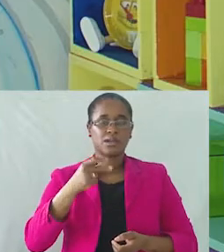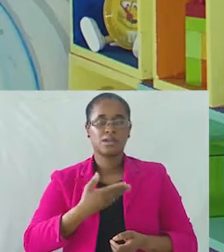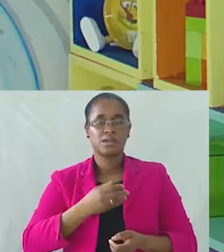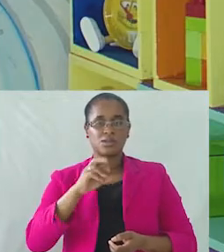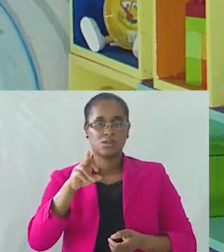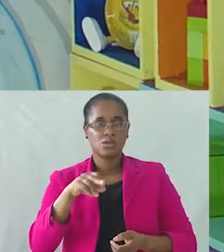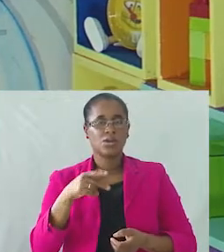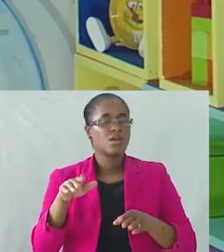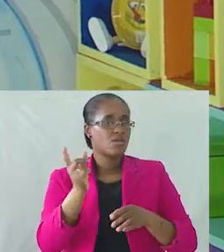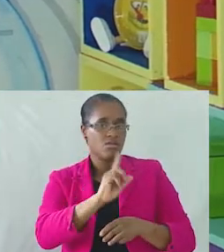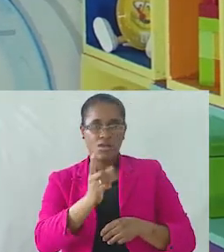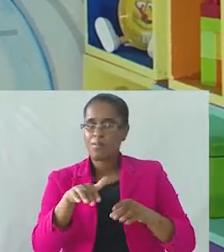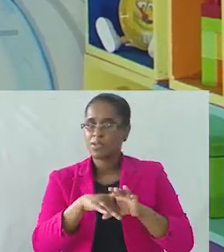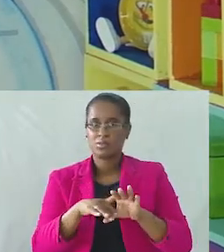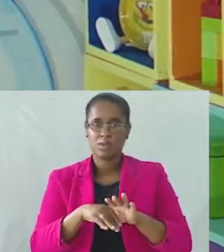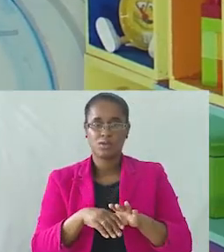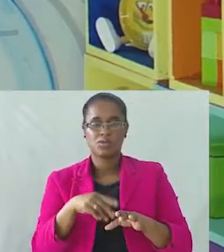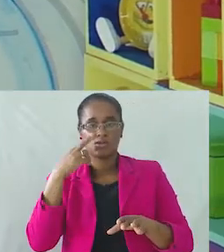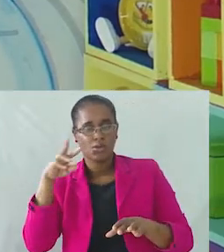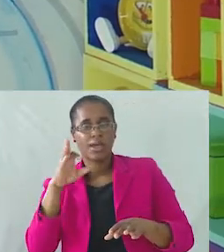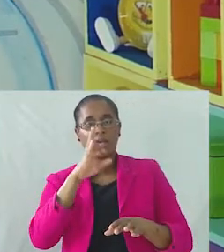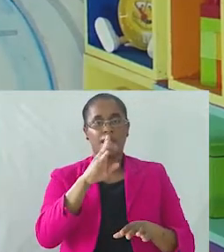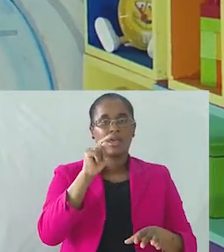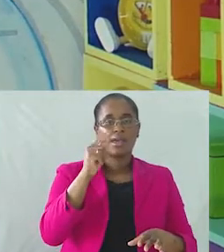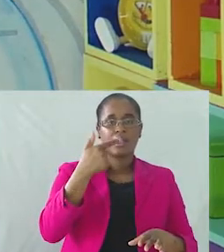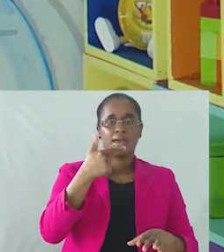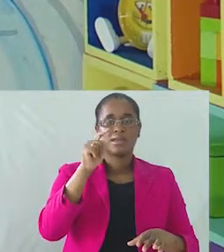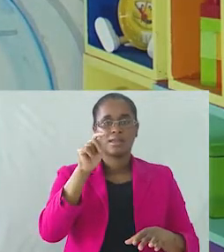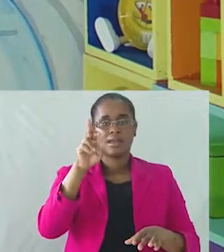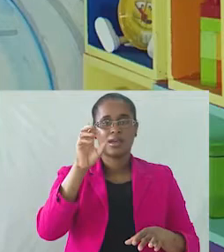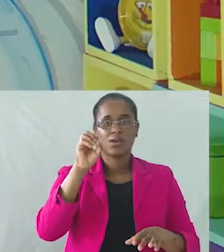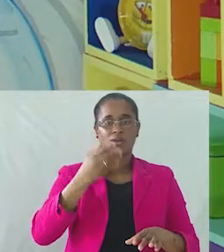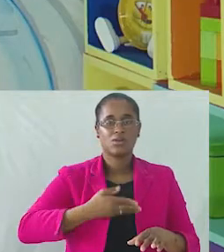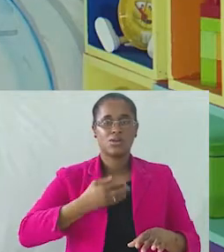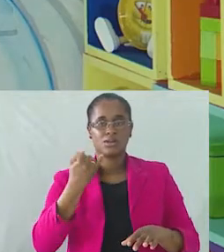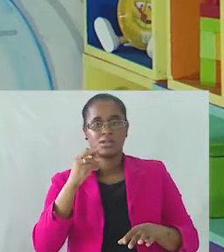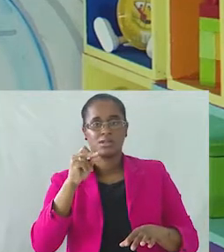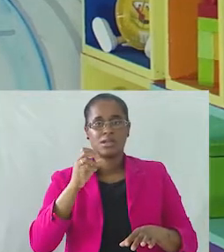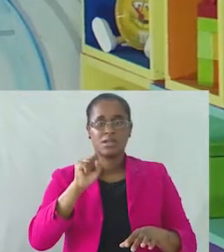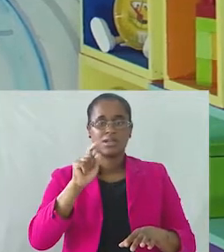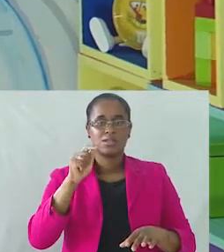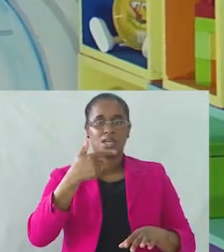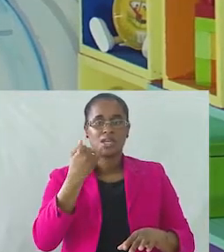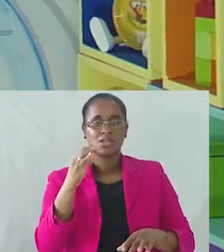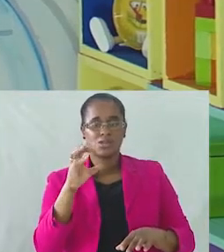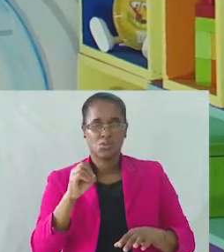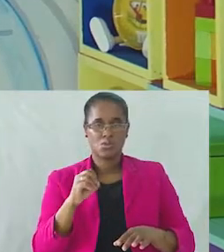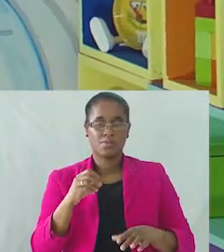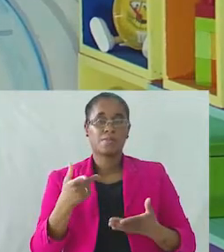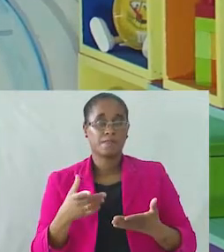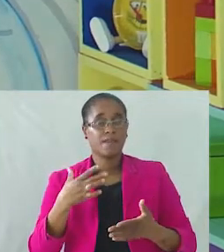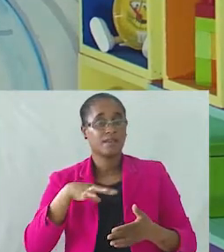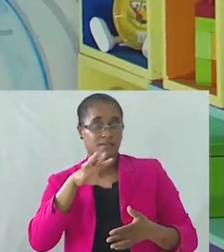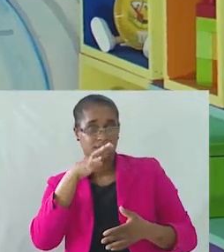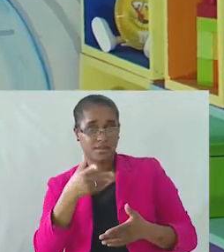heterodiegético. Portanto, se nós formos ver a origem etimológica da palavra, então, hetero, que